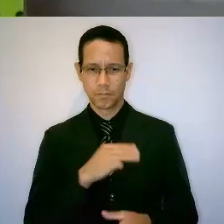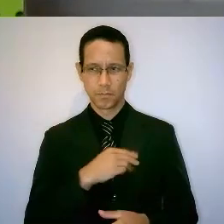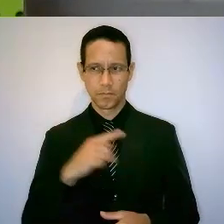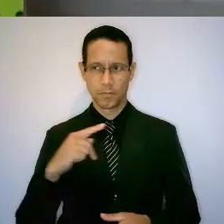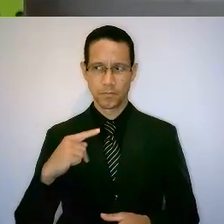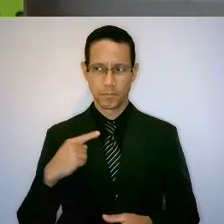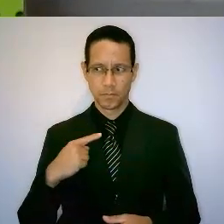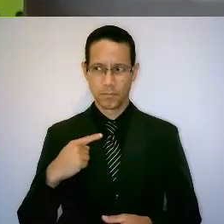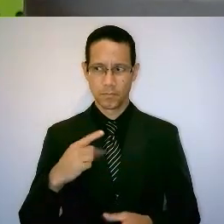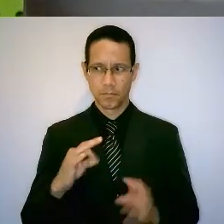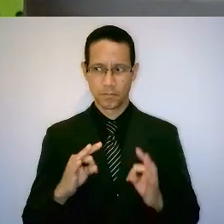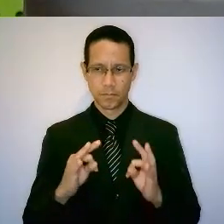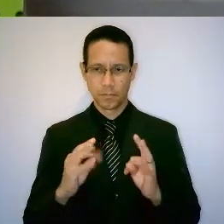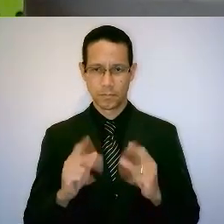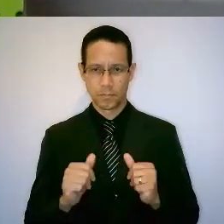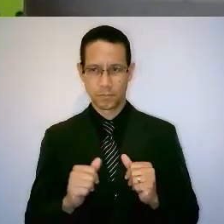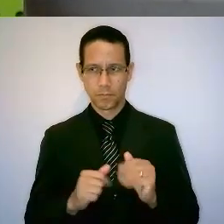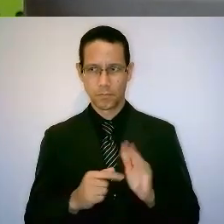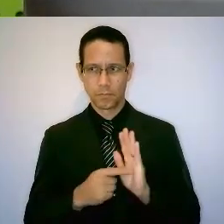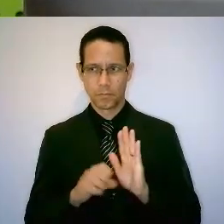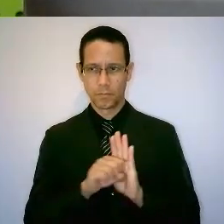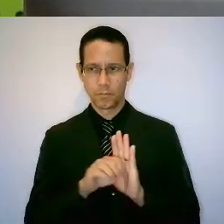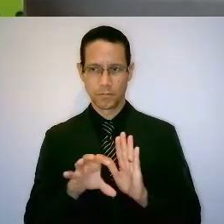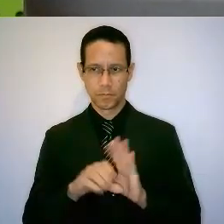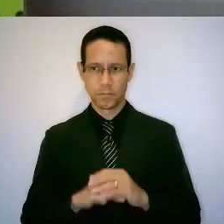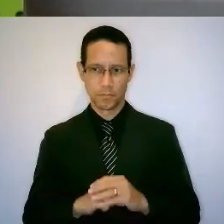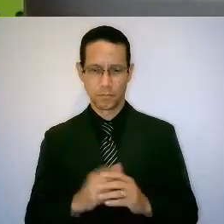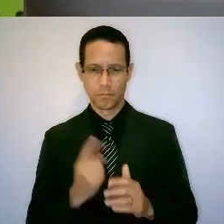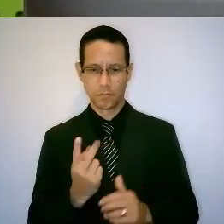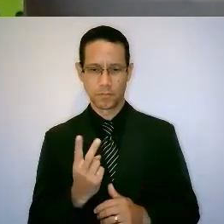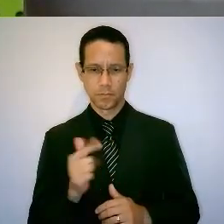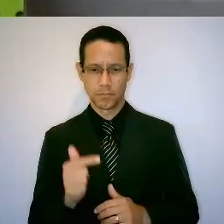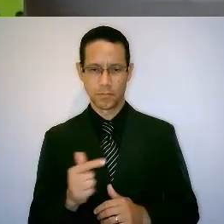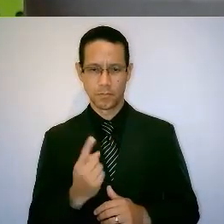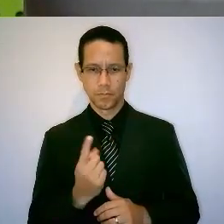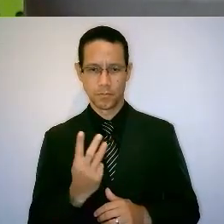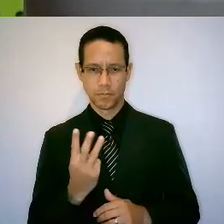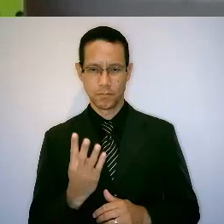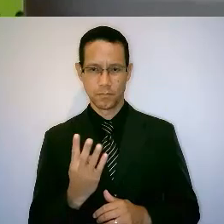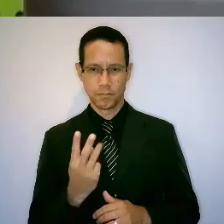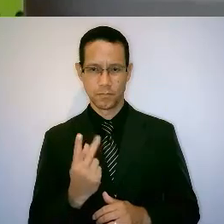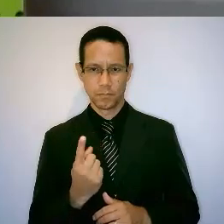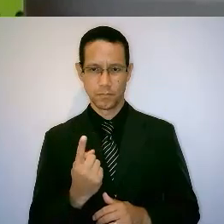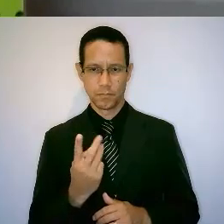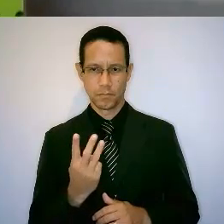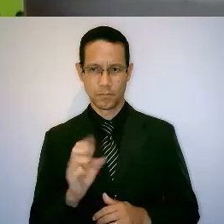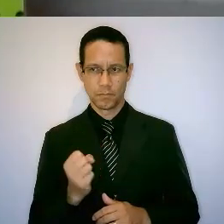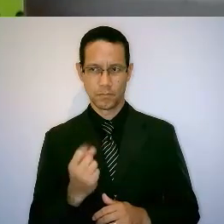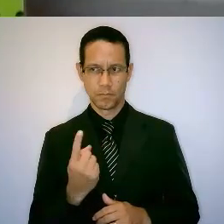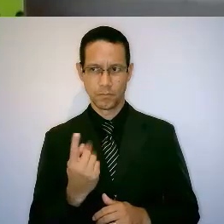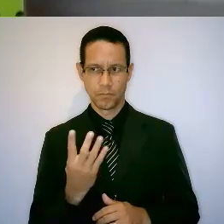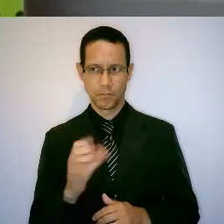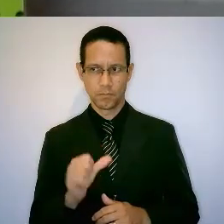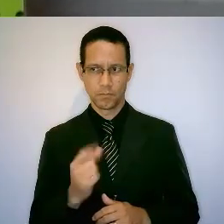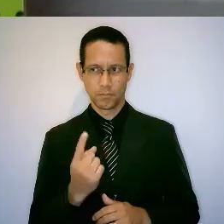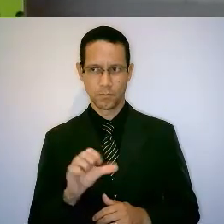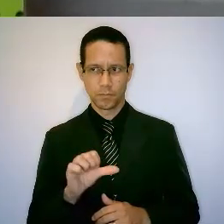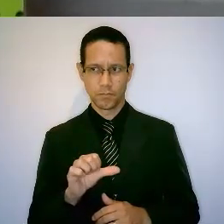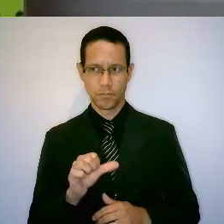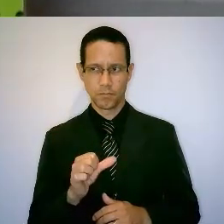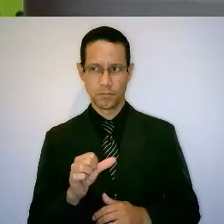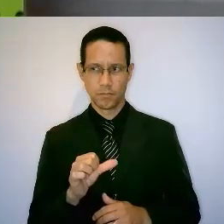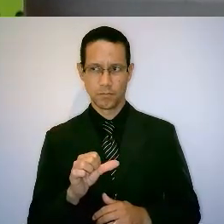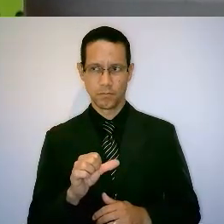indicados número 127 134 138 14916166164 e